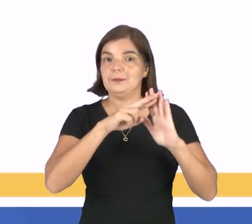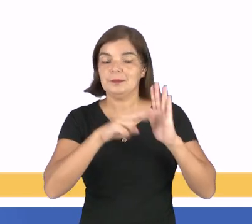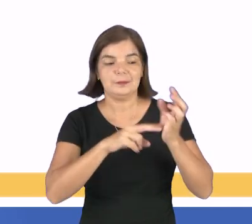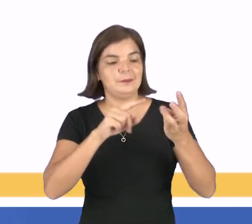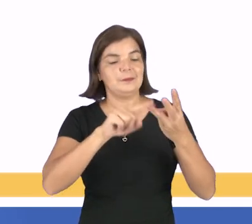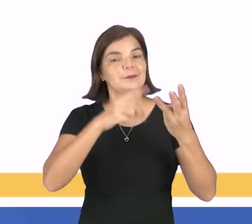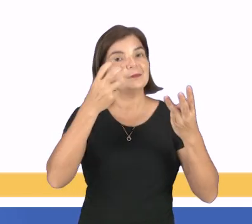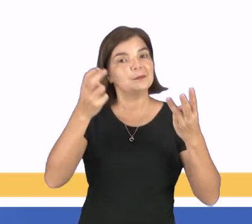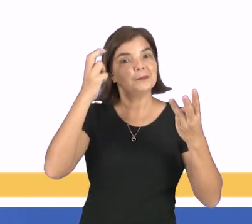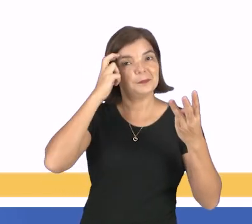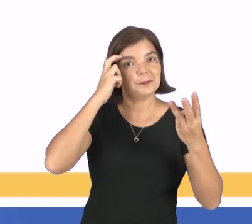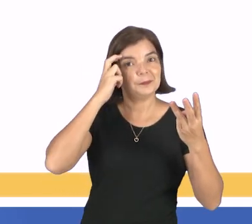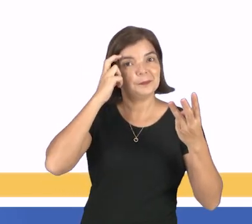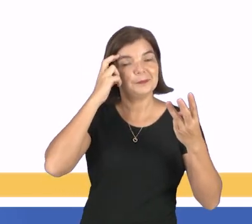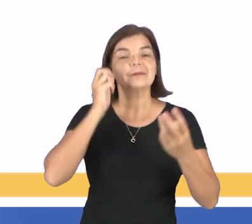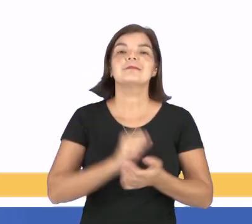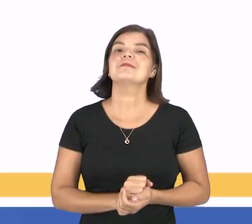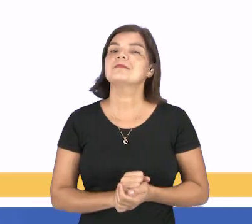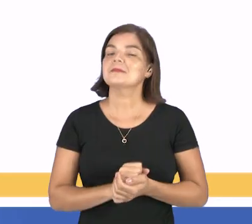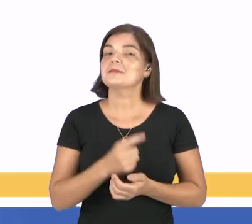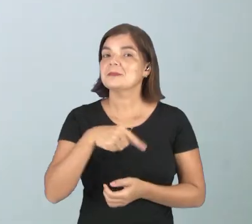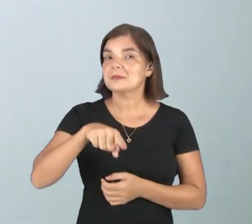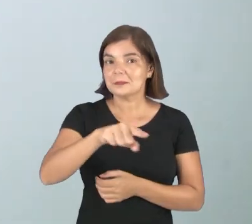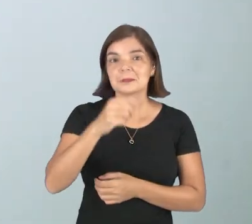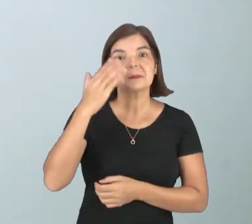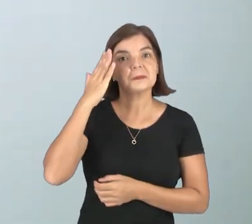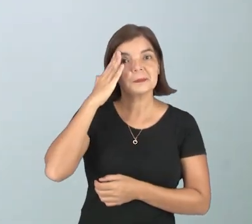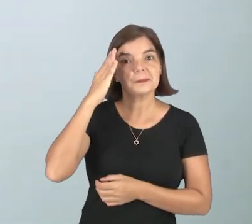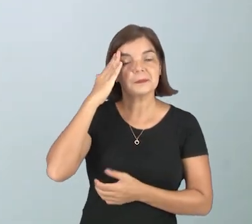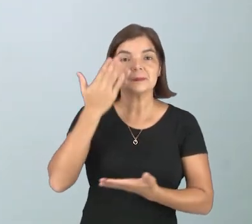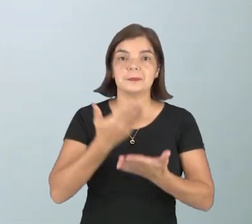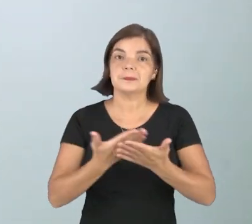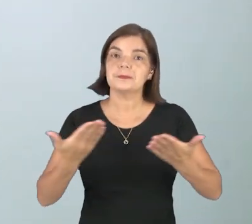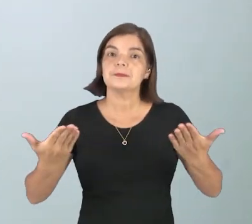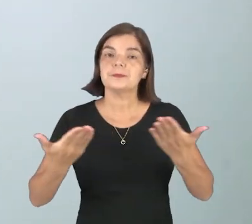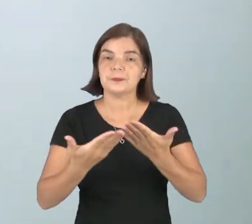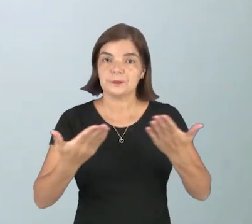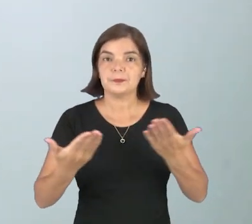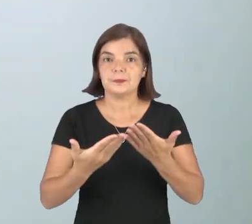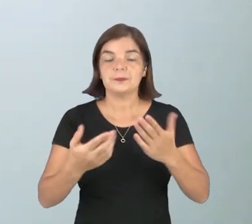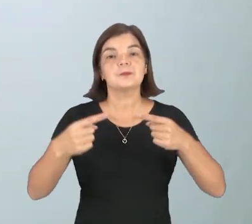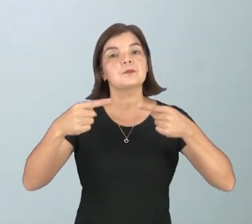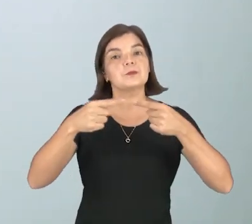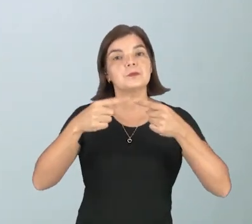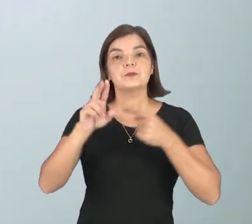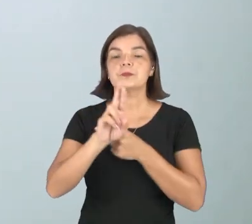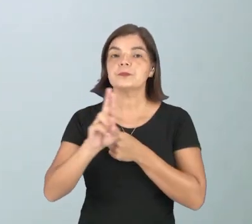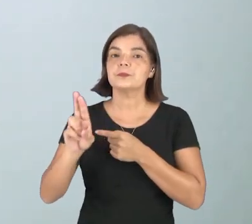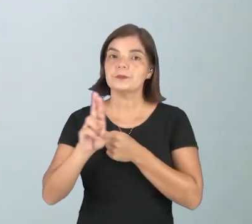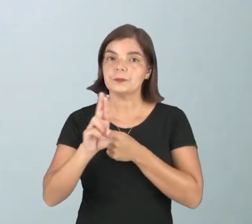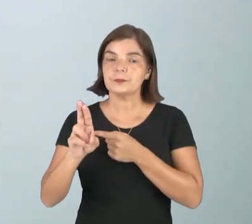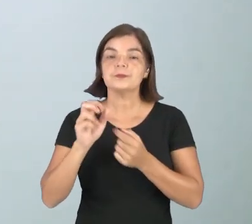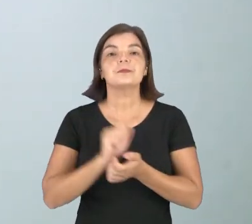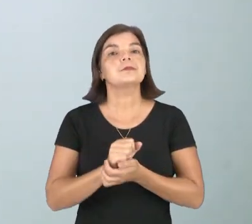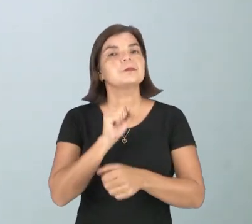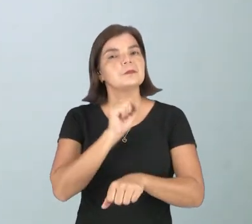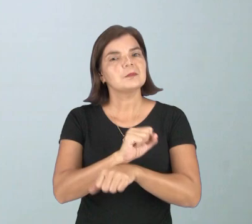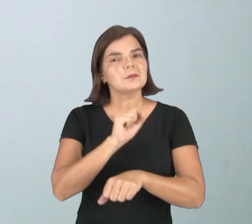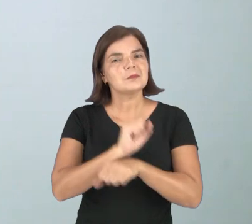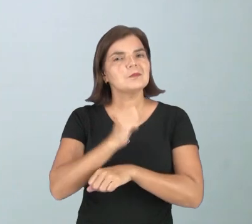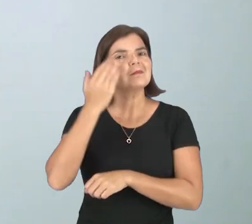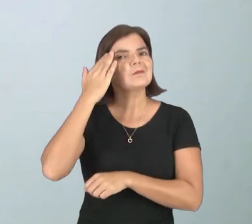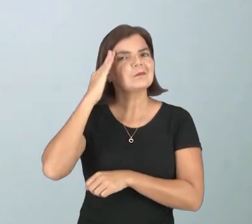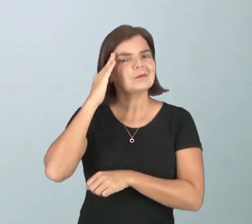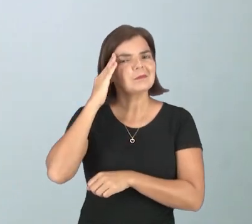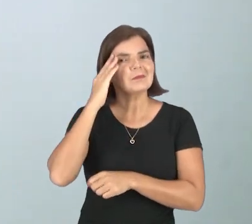e maturidade. Eu espero que vocês tenham entendido a nossa aula de hoje sobre concordância nominal. Espero que tenham